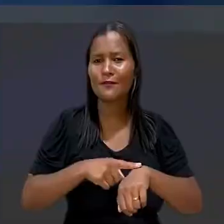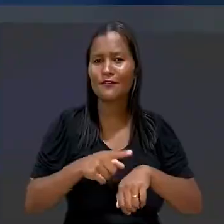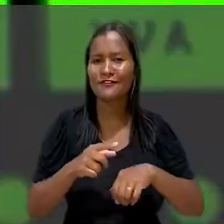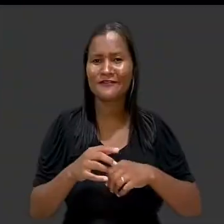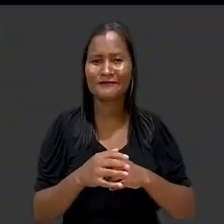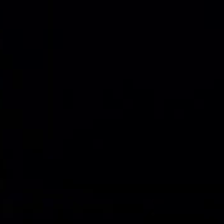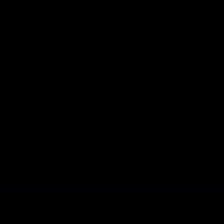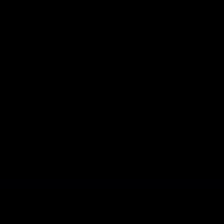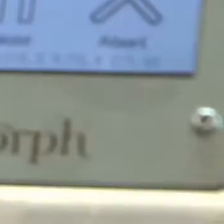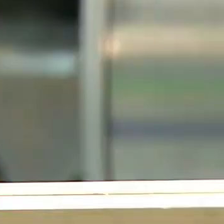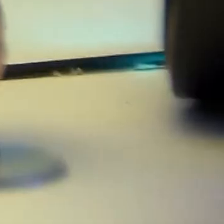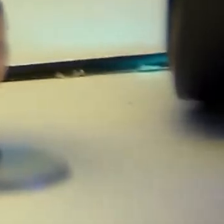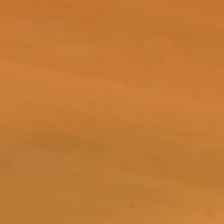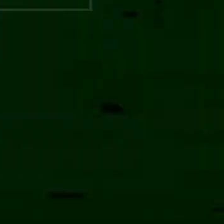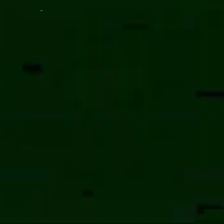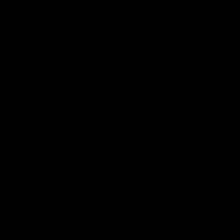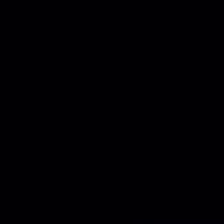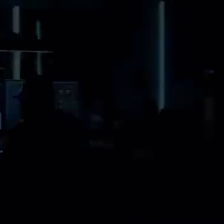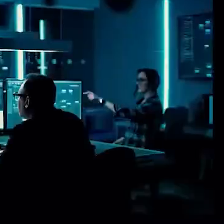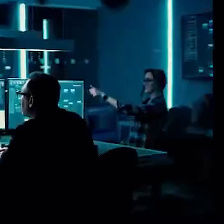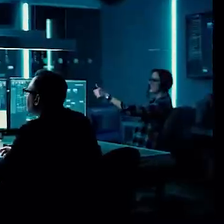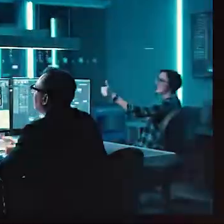tempos?